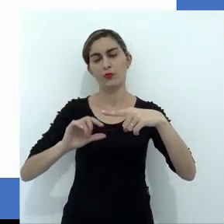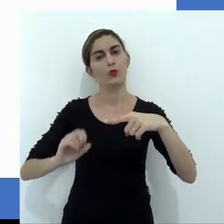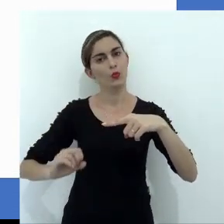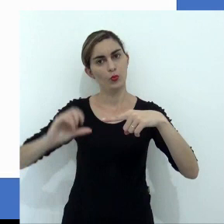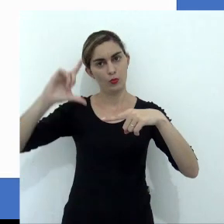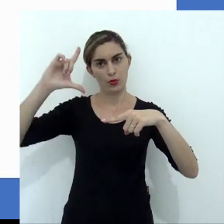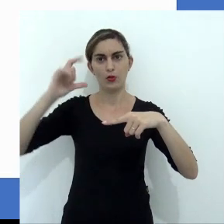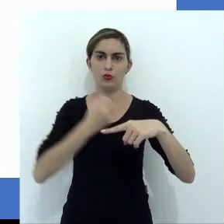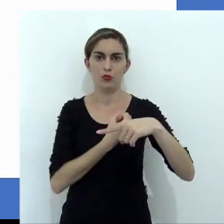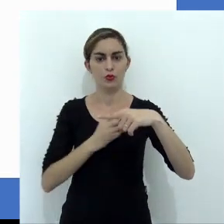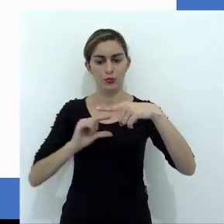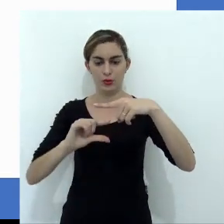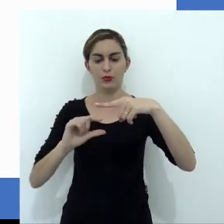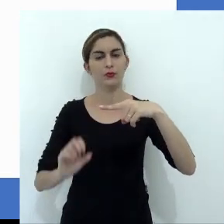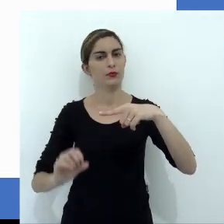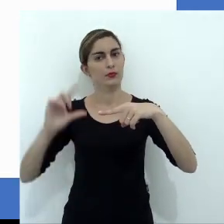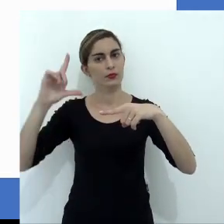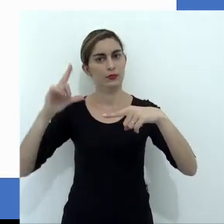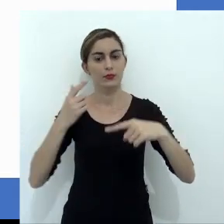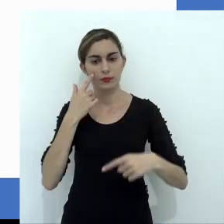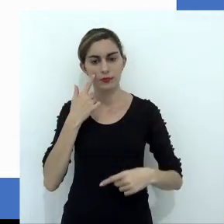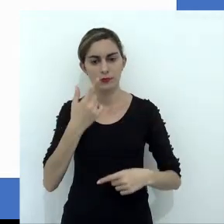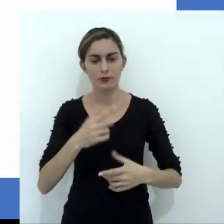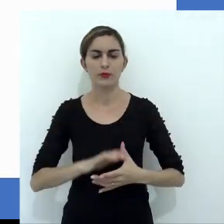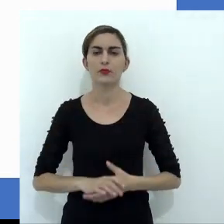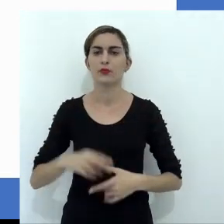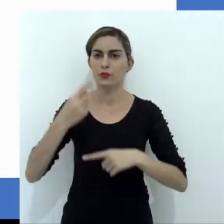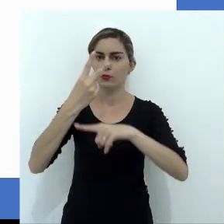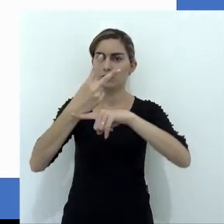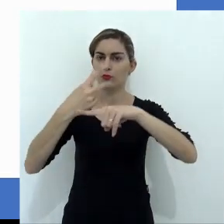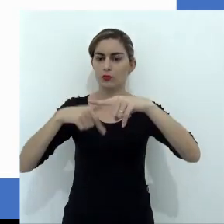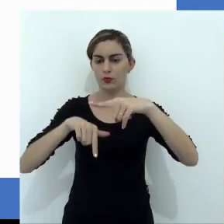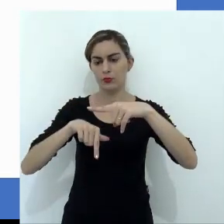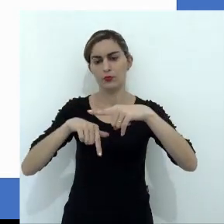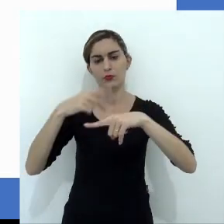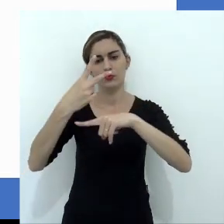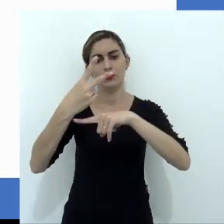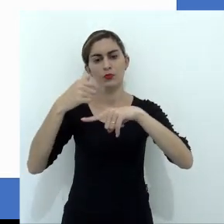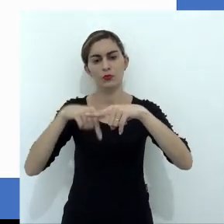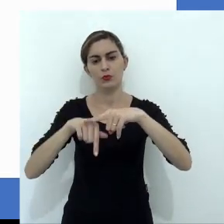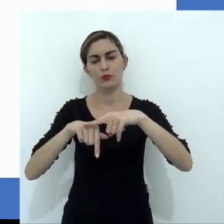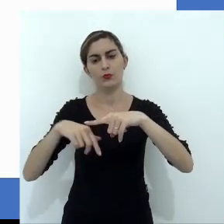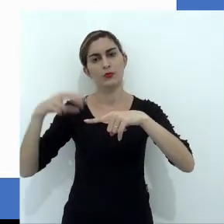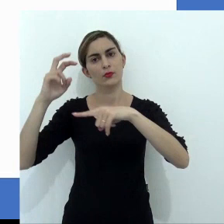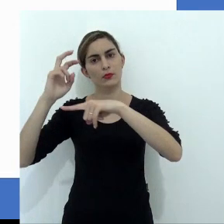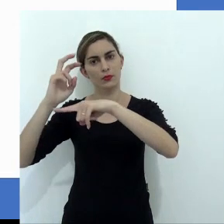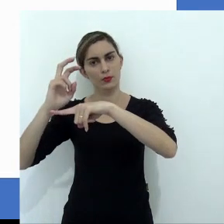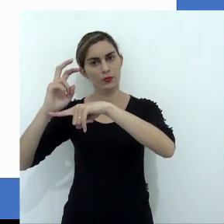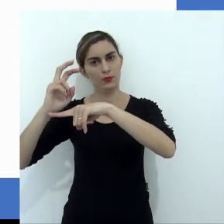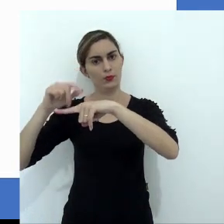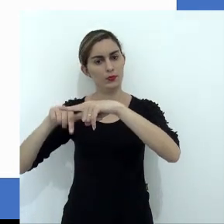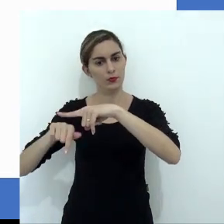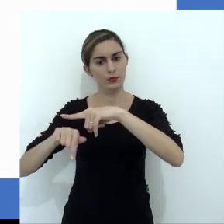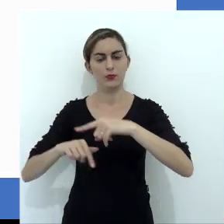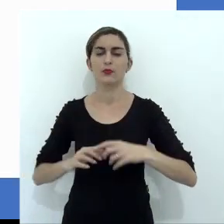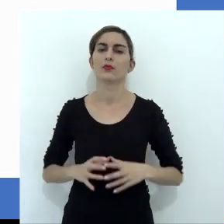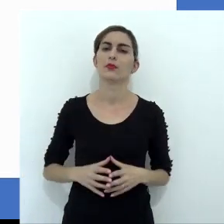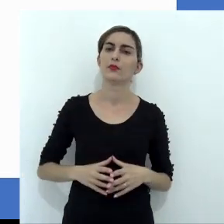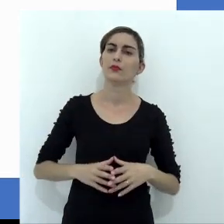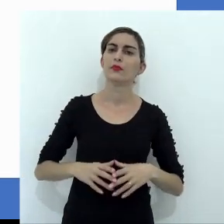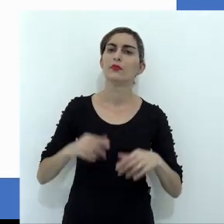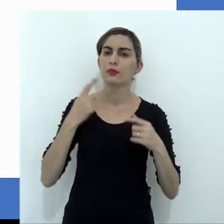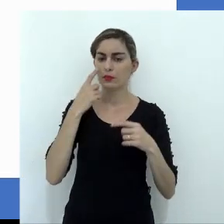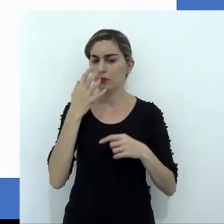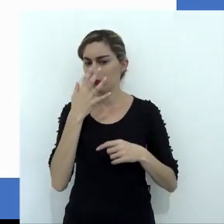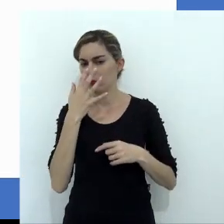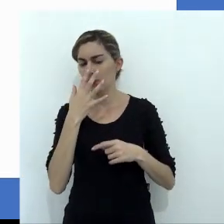maior denominador, tranquilamente. Então vamos aqui para os nossos exemplos. Ó. Eu trouxe duas frações, 2/7 e